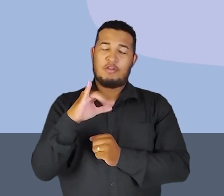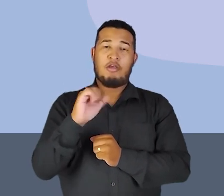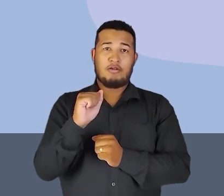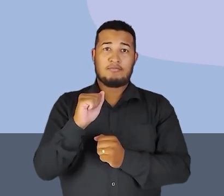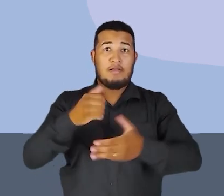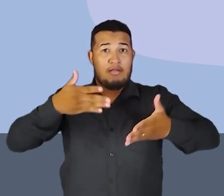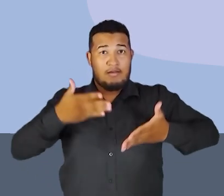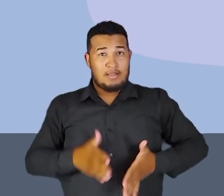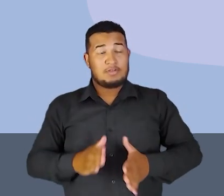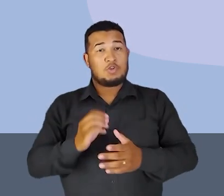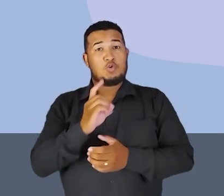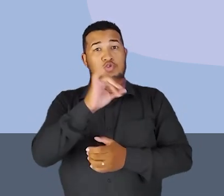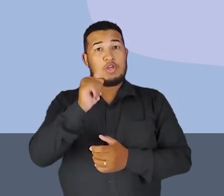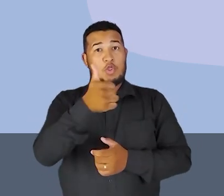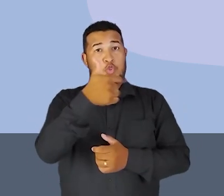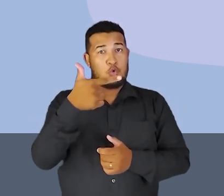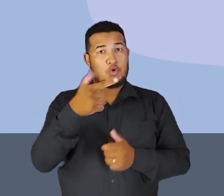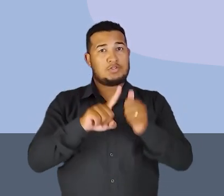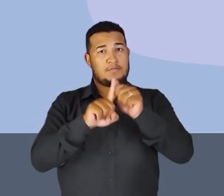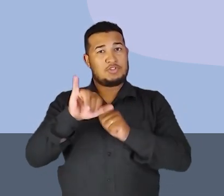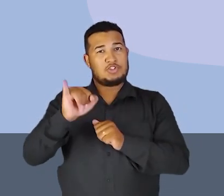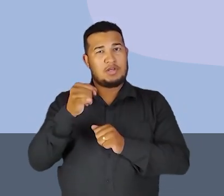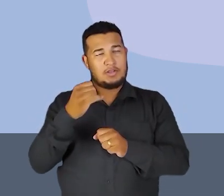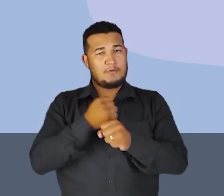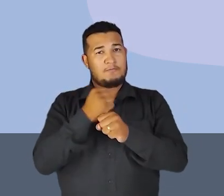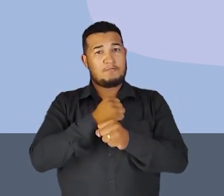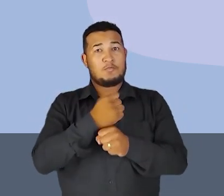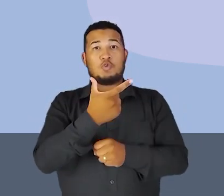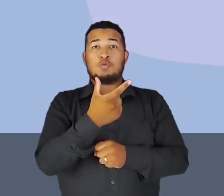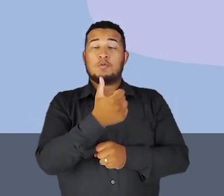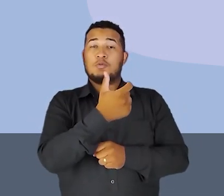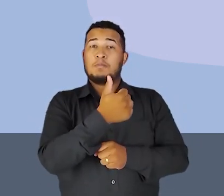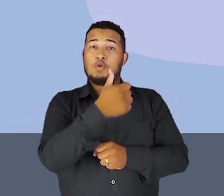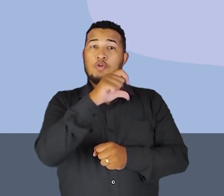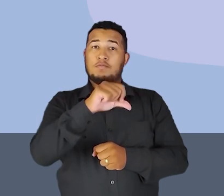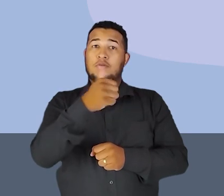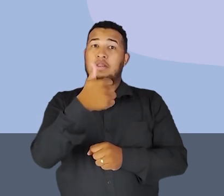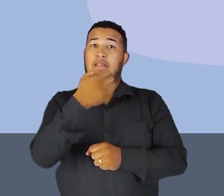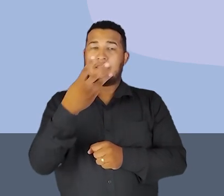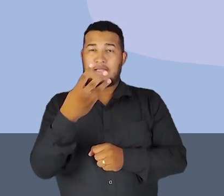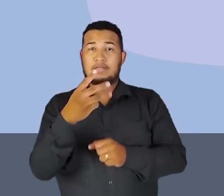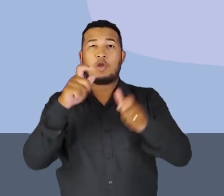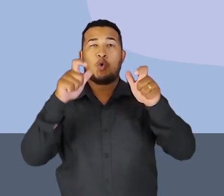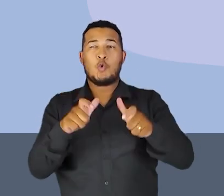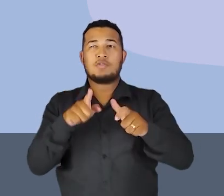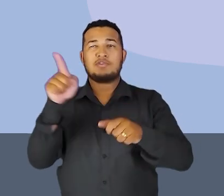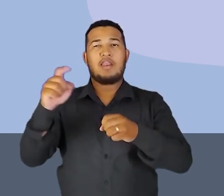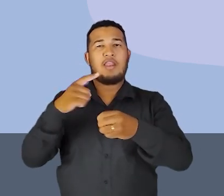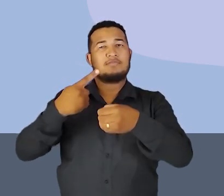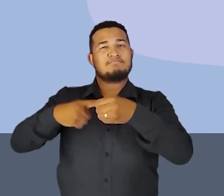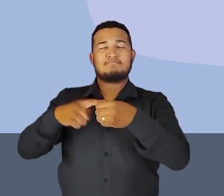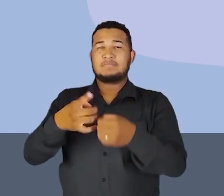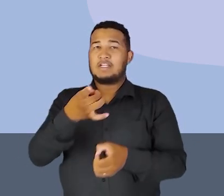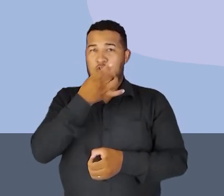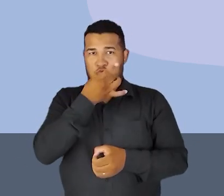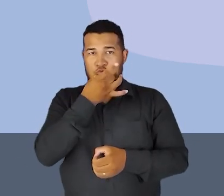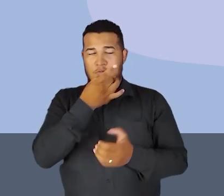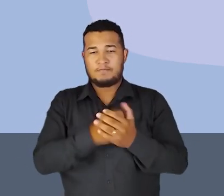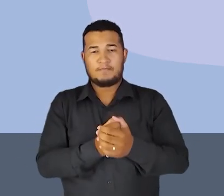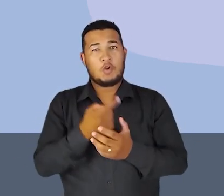em 12 de janeiro de 1913, em Cachoeiro do Itapemirim, no estado do Espírito Santo. Veja